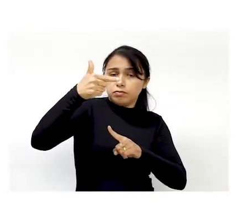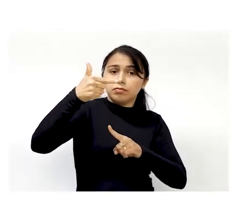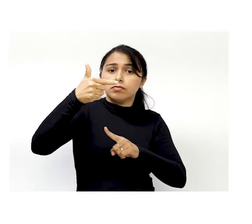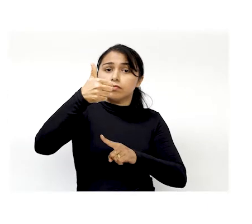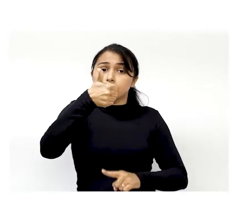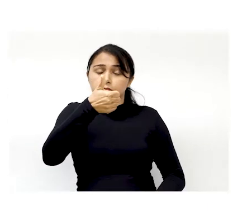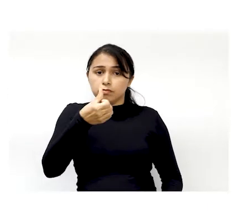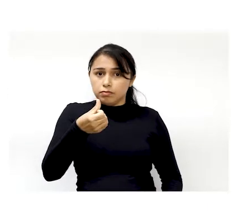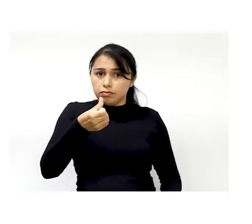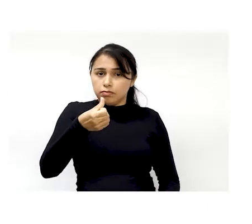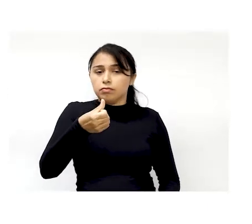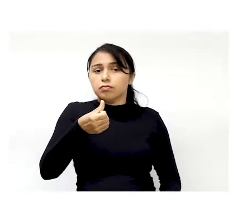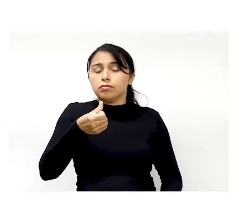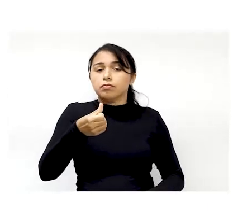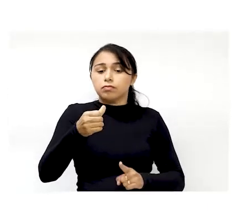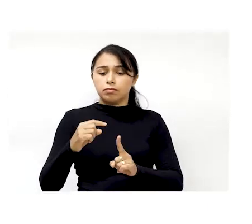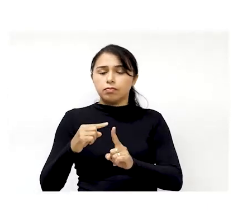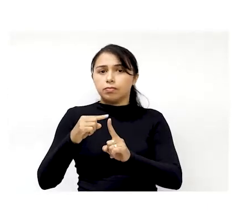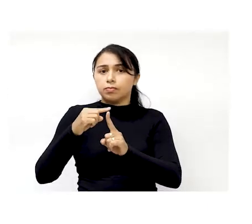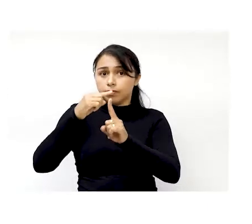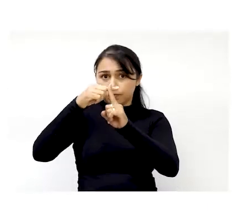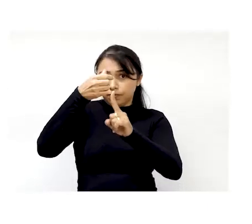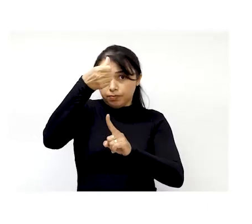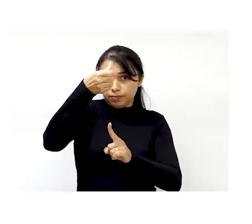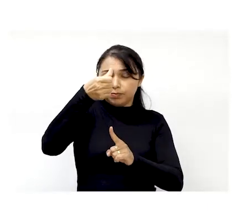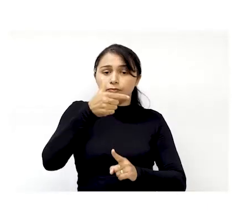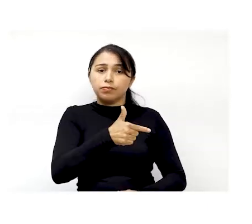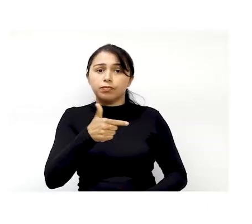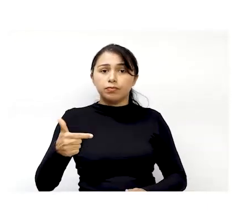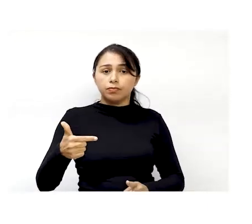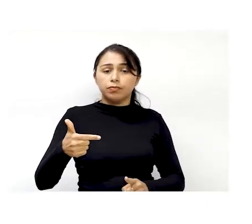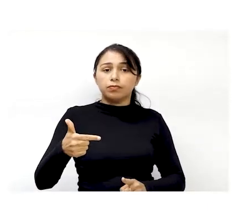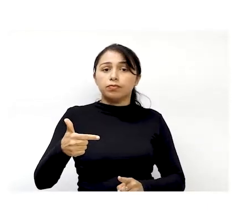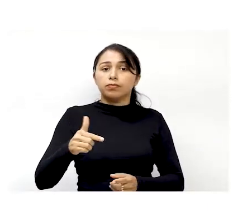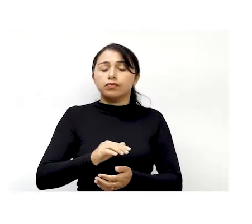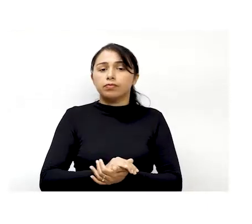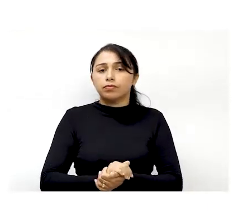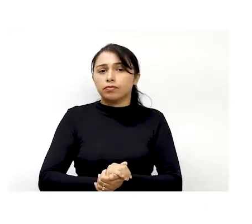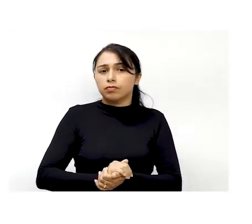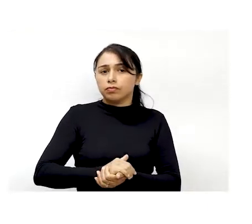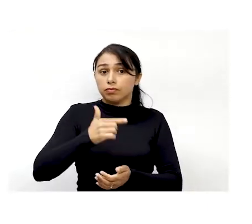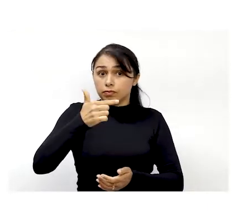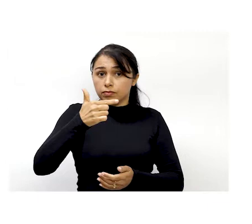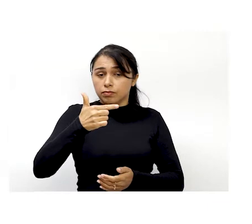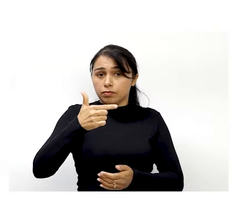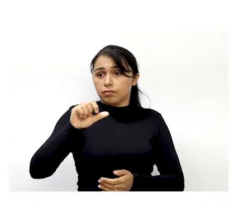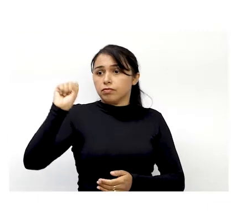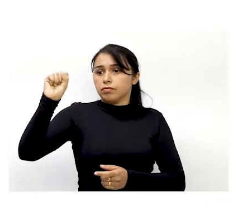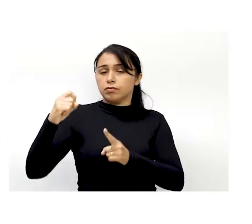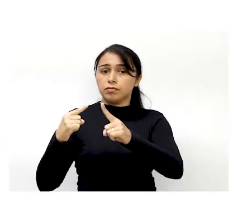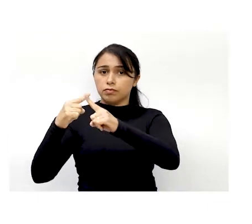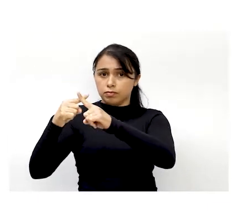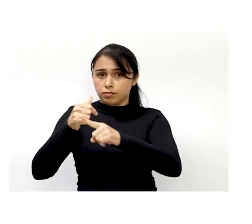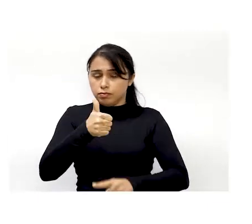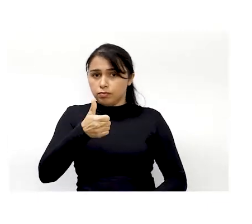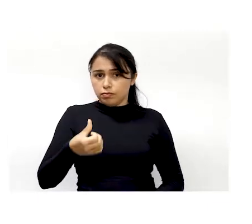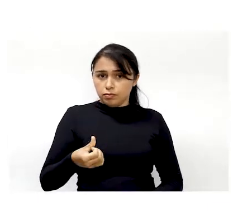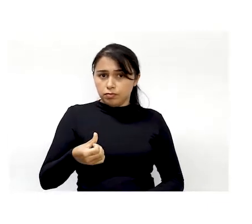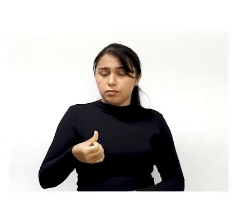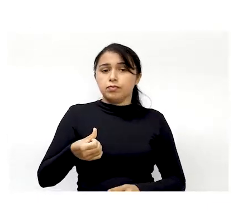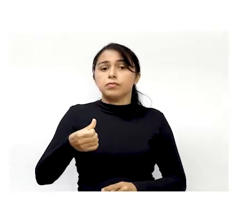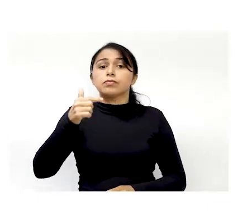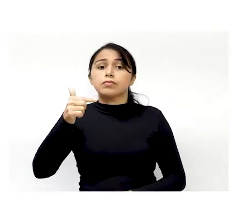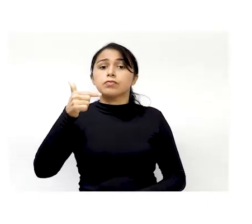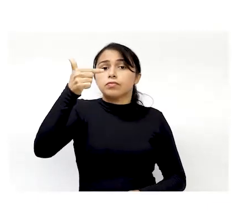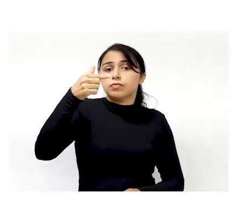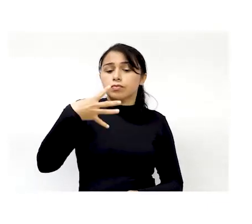2, 16, mais 6, 22. 2 vezes 8, 16, vai 1. 2